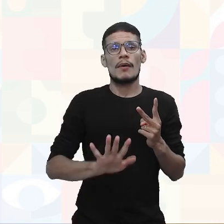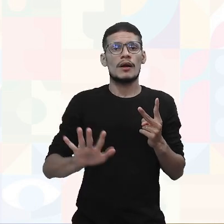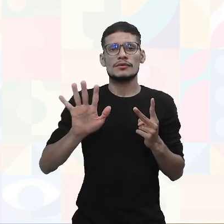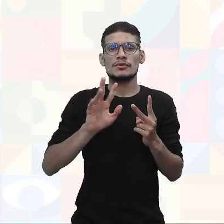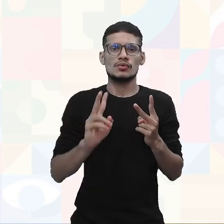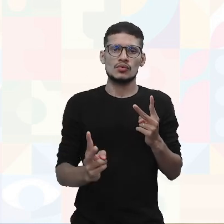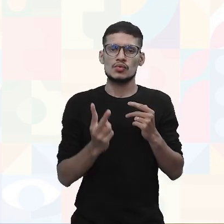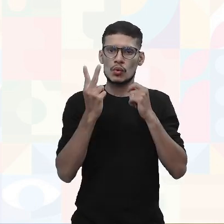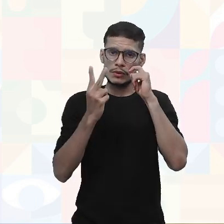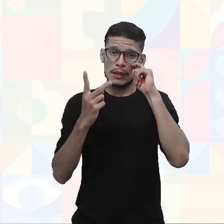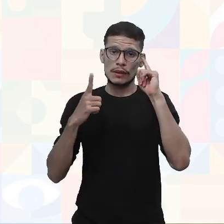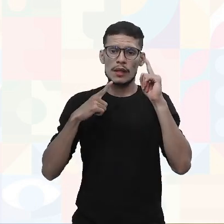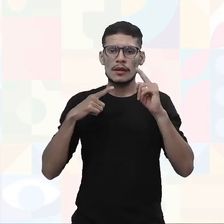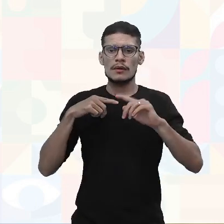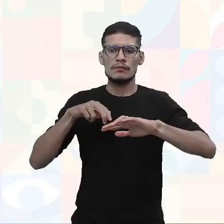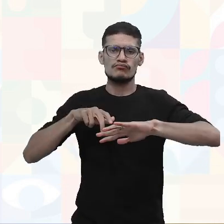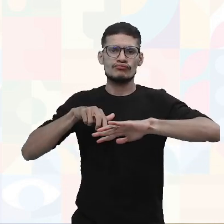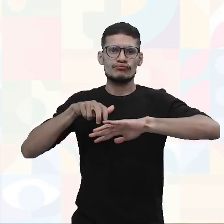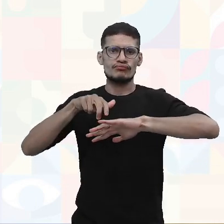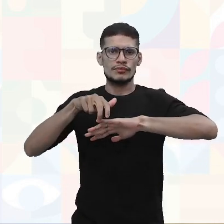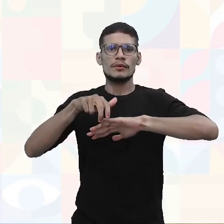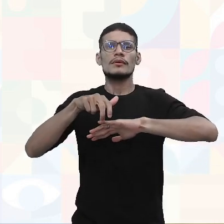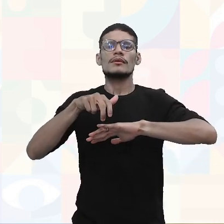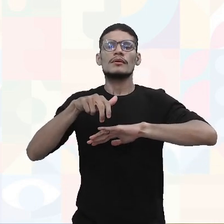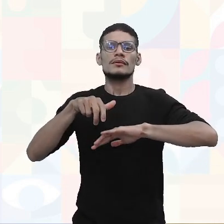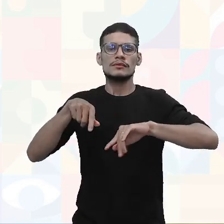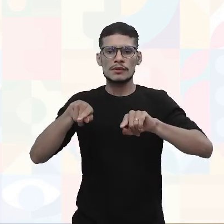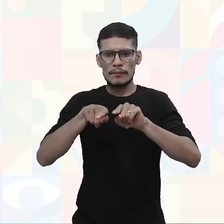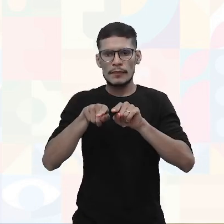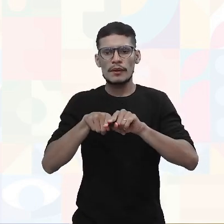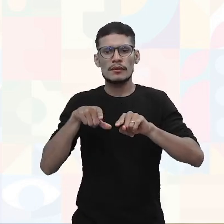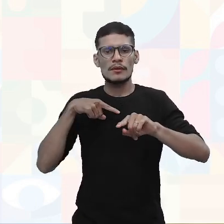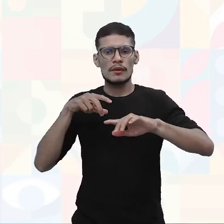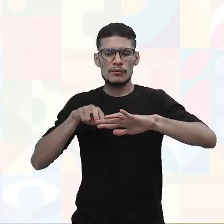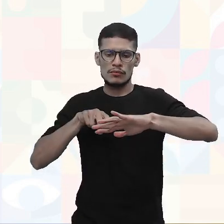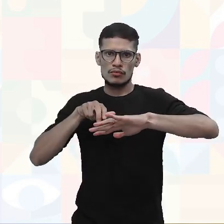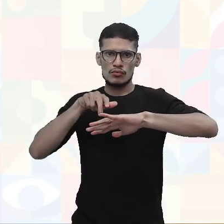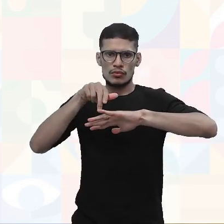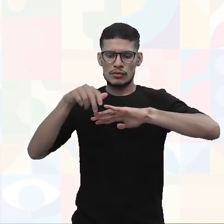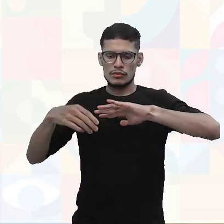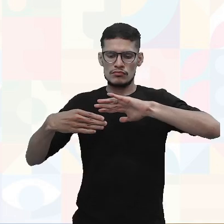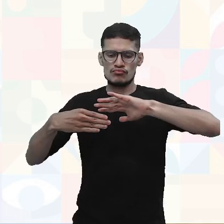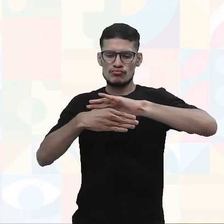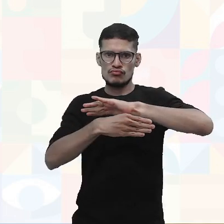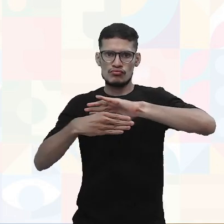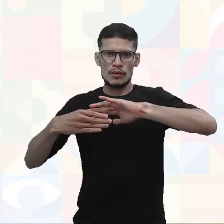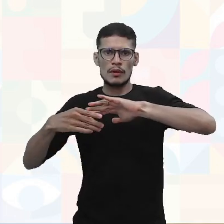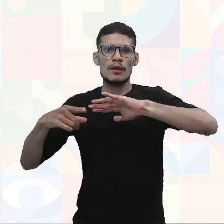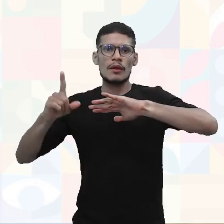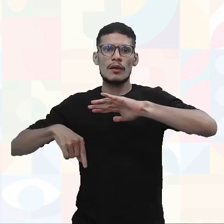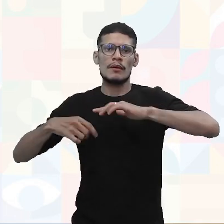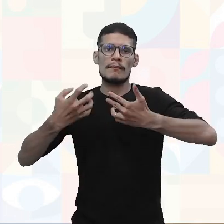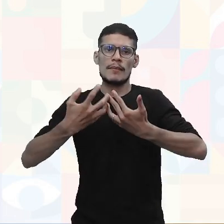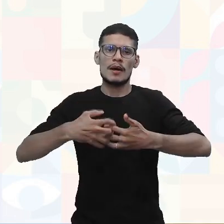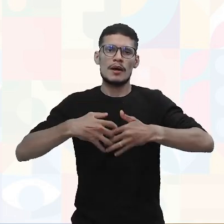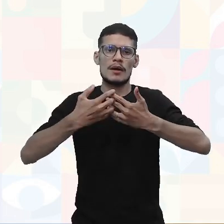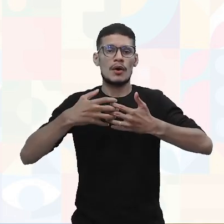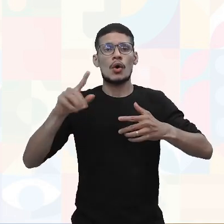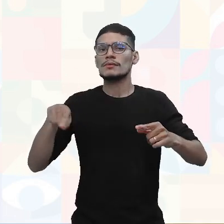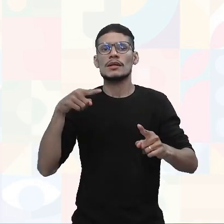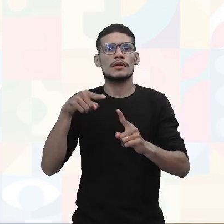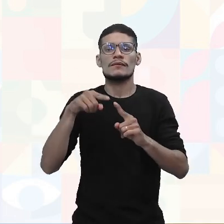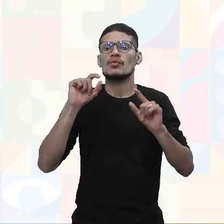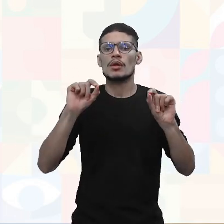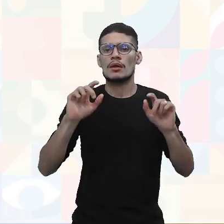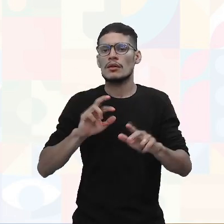a gente vai ter um meio, né, de acesso ali passando também por cima de outro tipo de esteira ali na indústria, e aí o objetivo, como a gente vê, já é